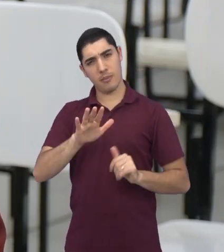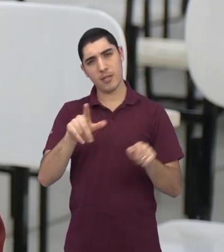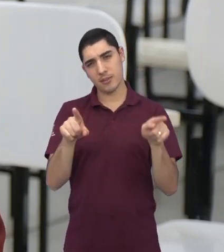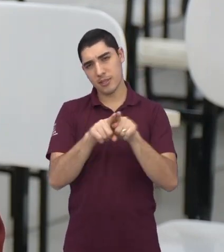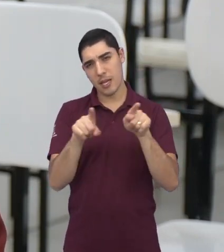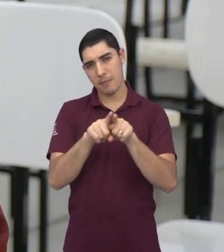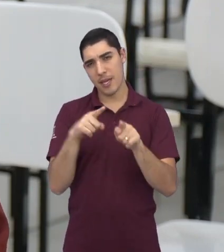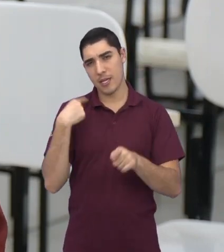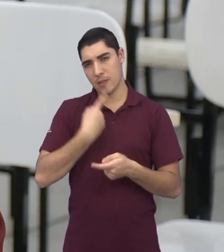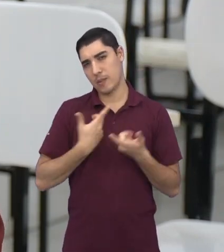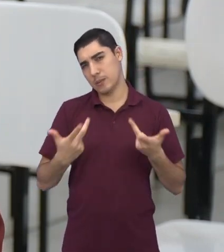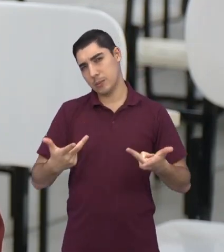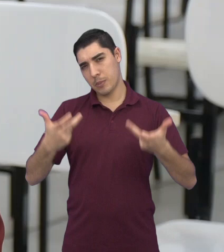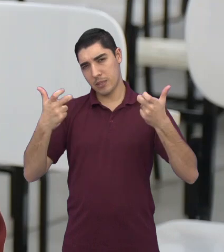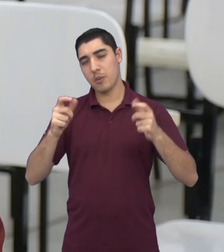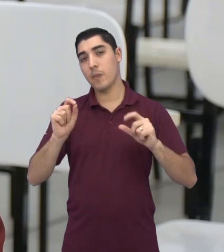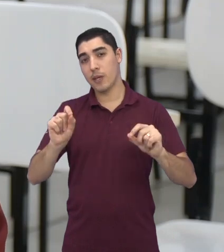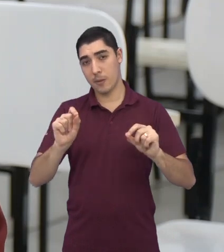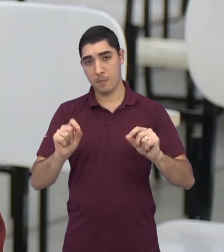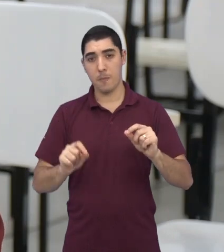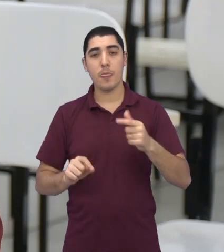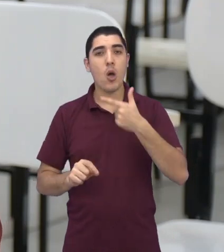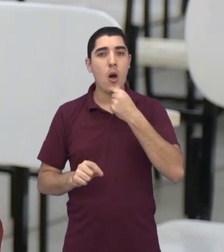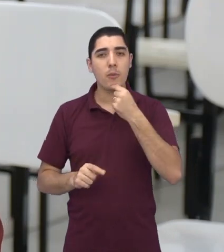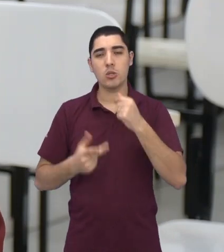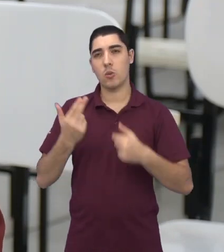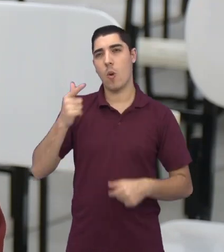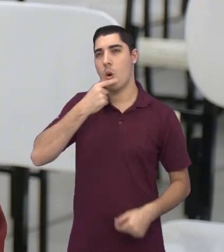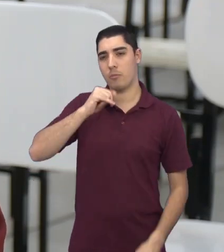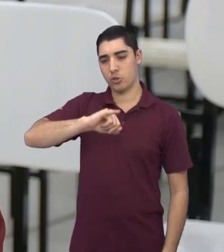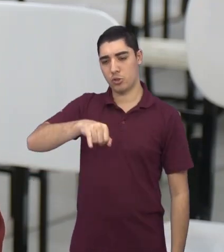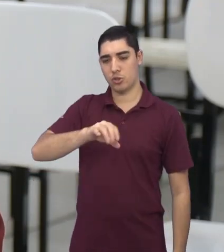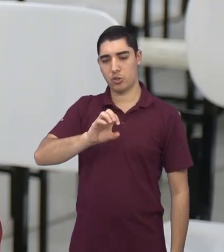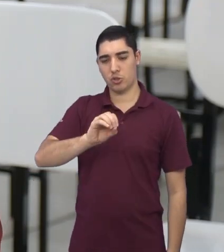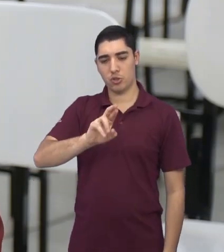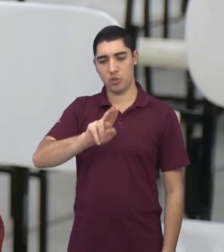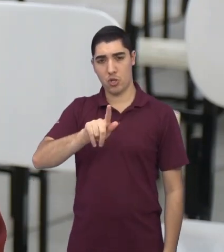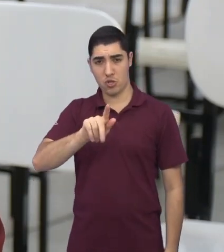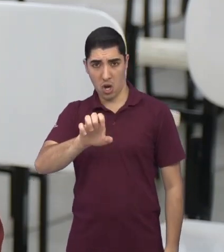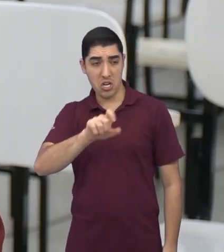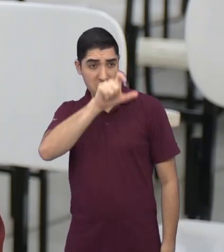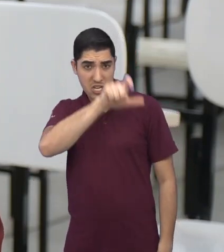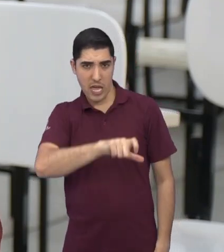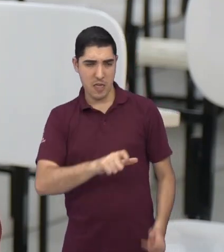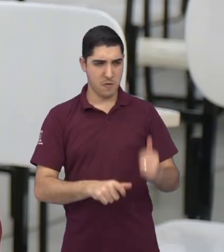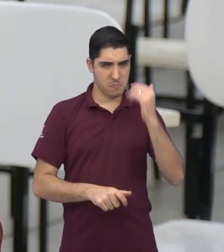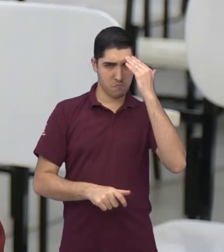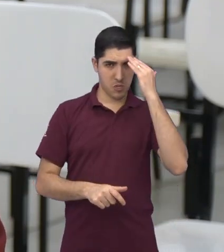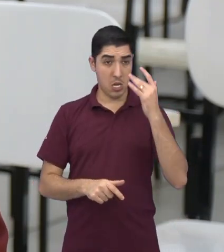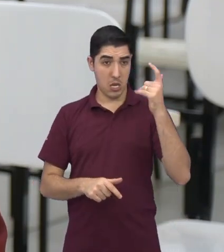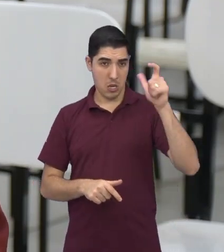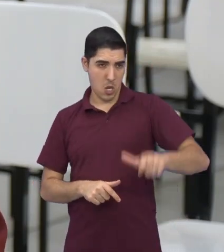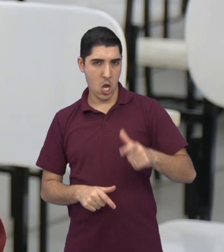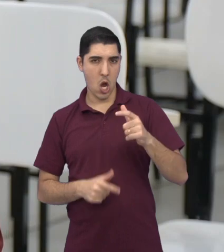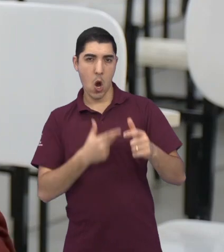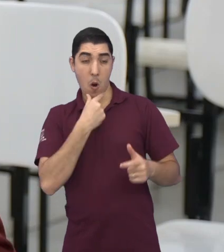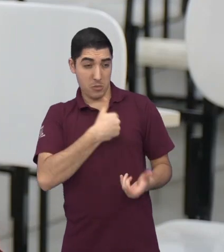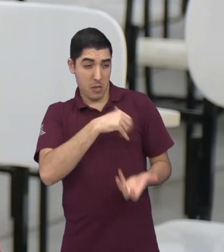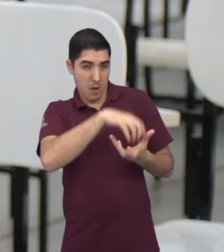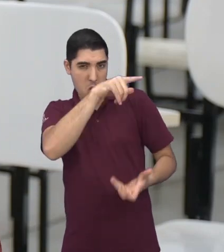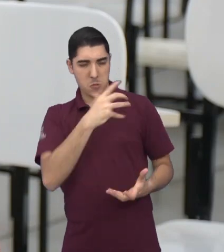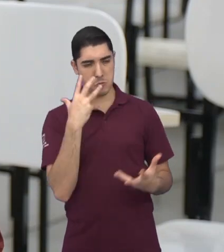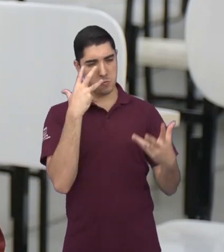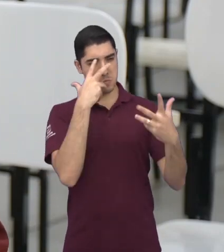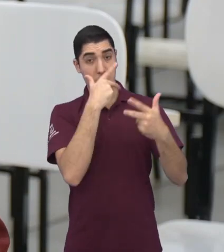no cotidiano que um homem como George Clooney é considerado galã até hoje, ao